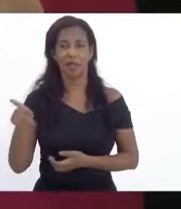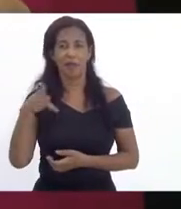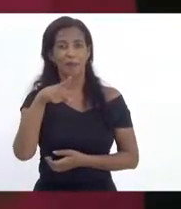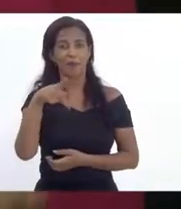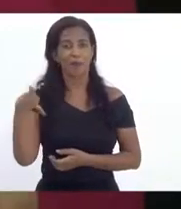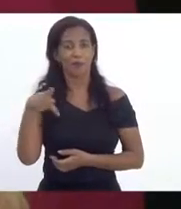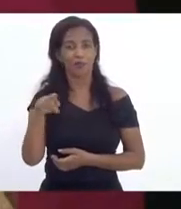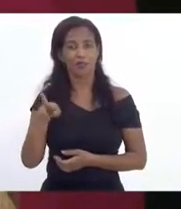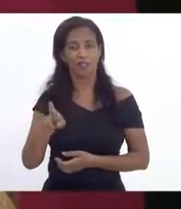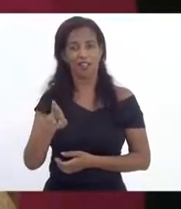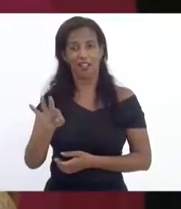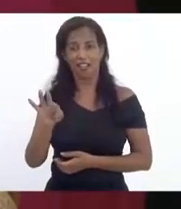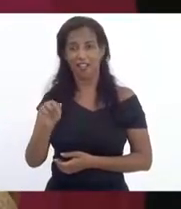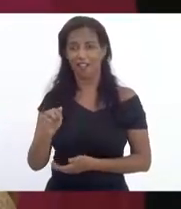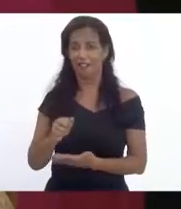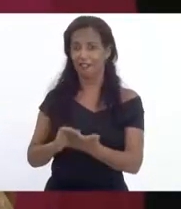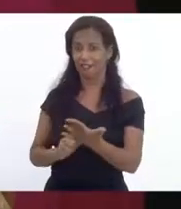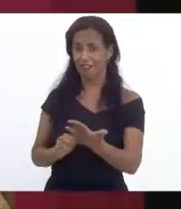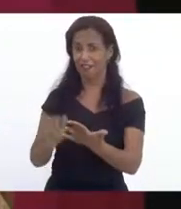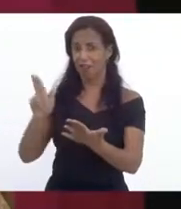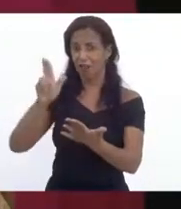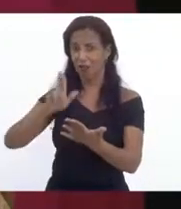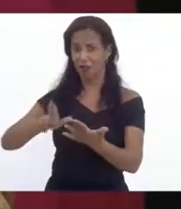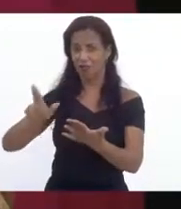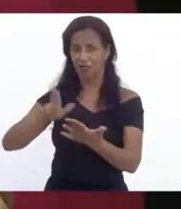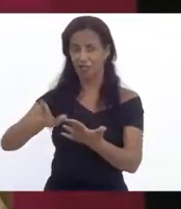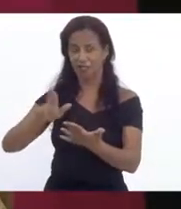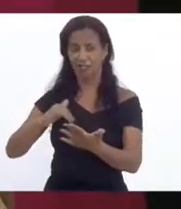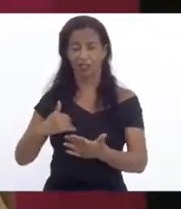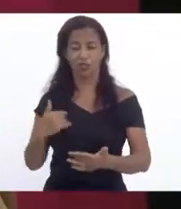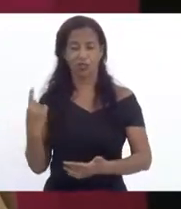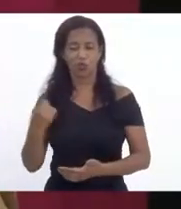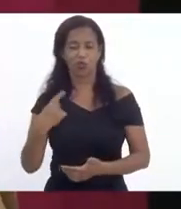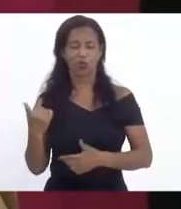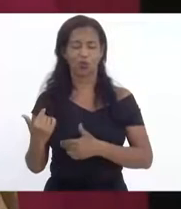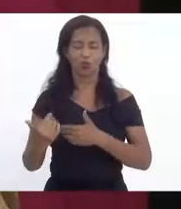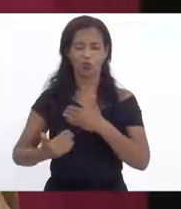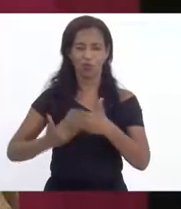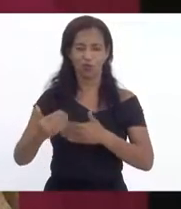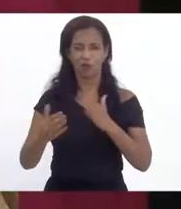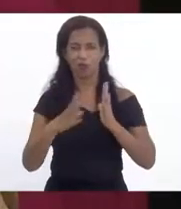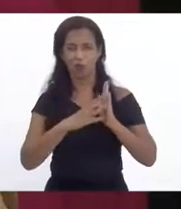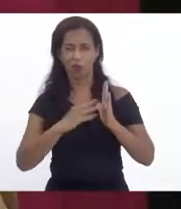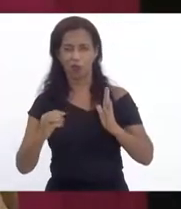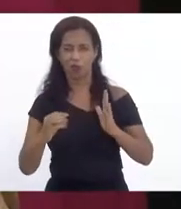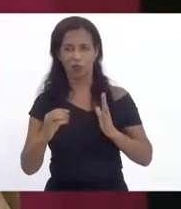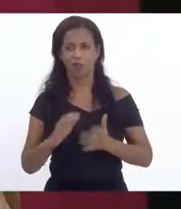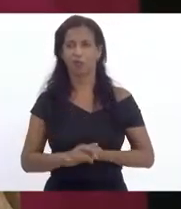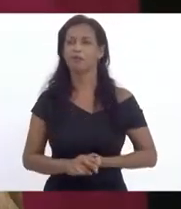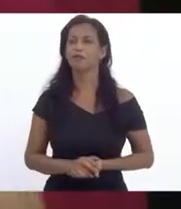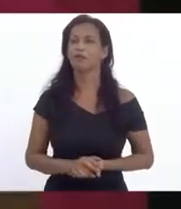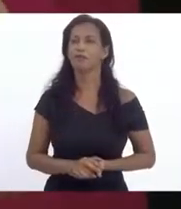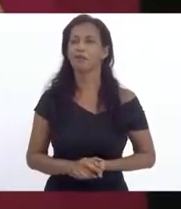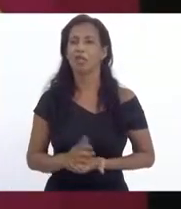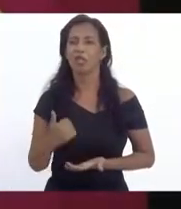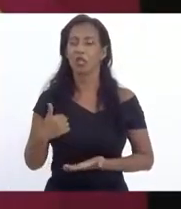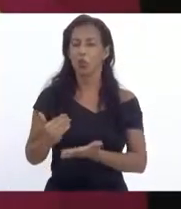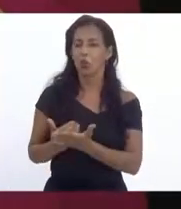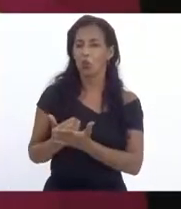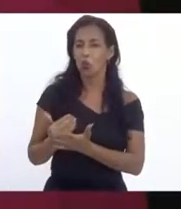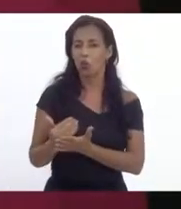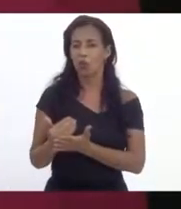Rita, aqui da universidade, estão desenvolvendo um modelo de pocícola. Eu comecei